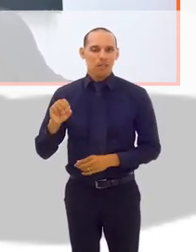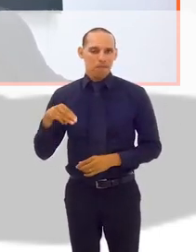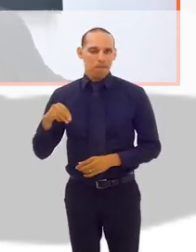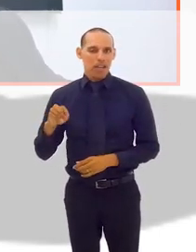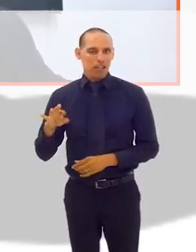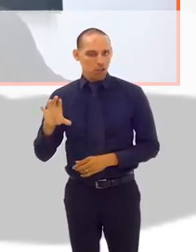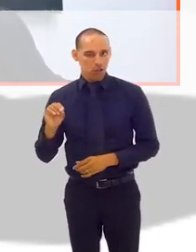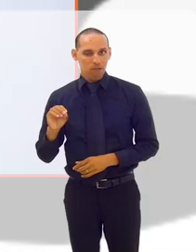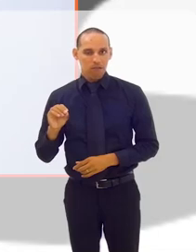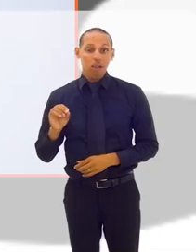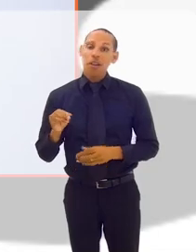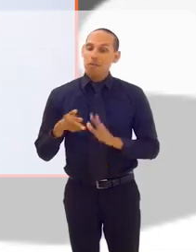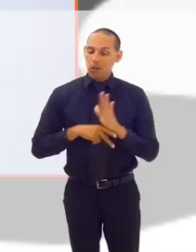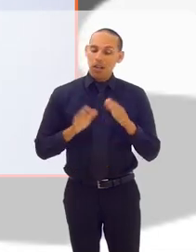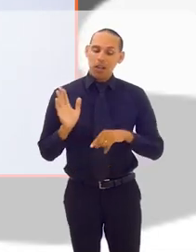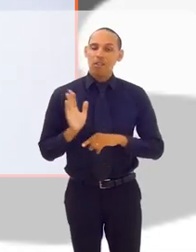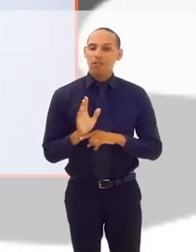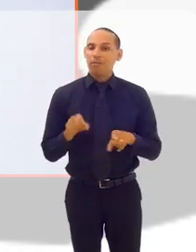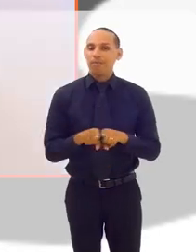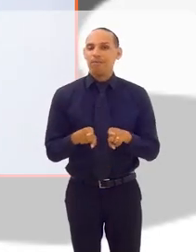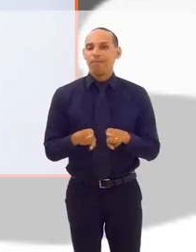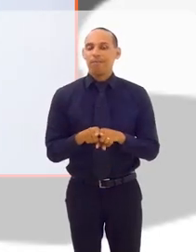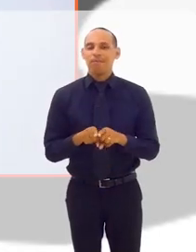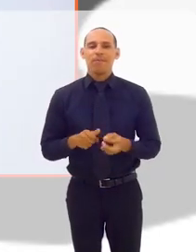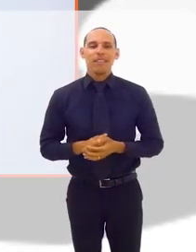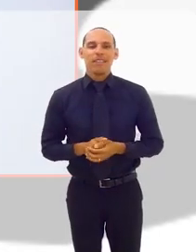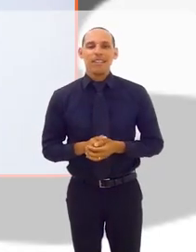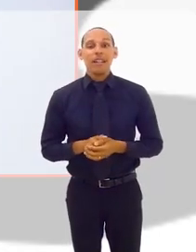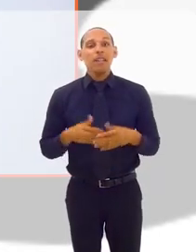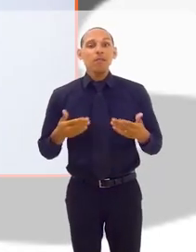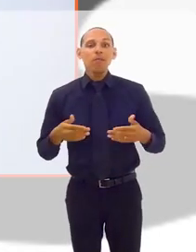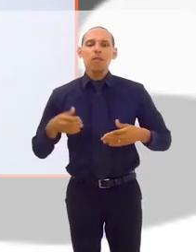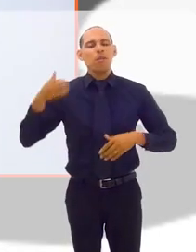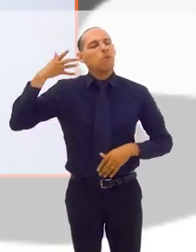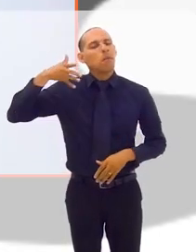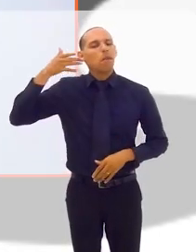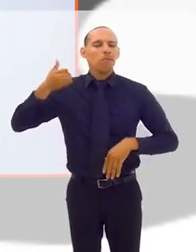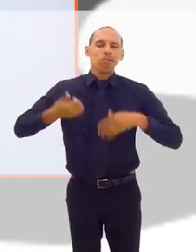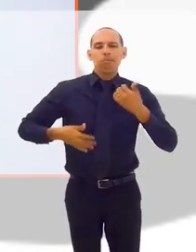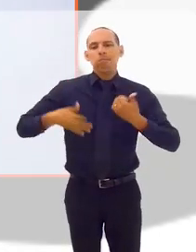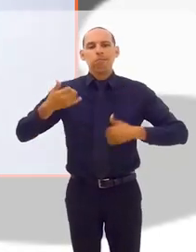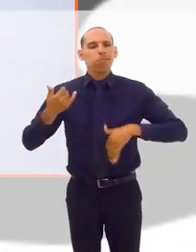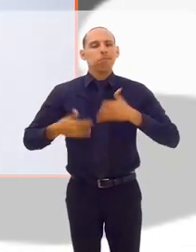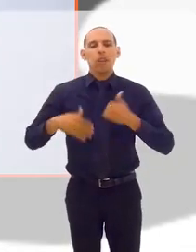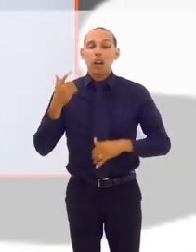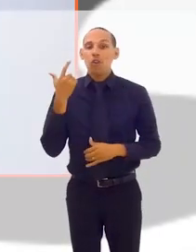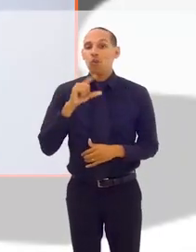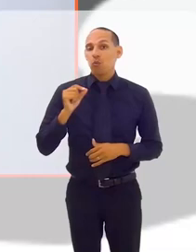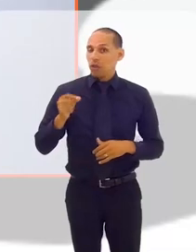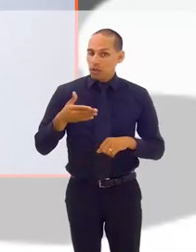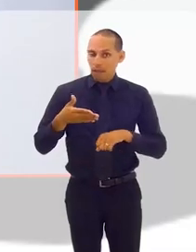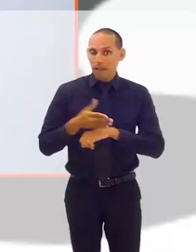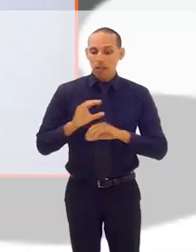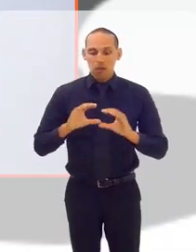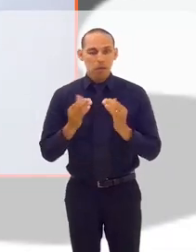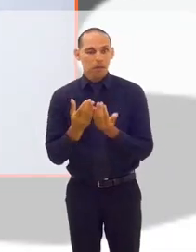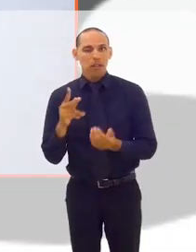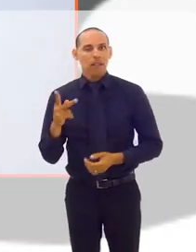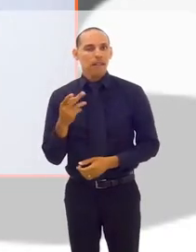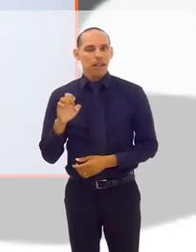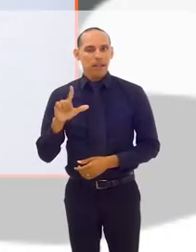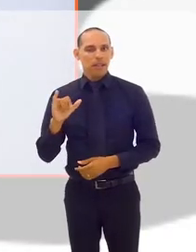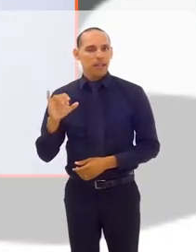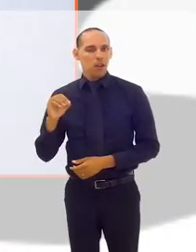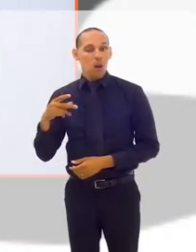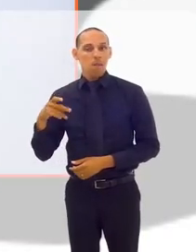cosméticos. O projeto cria essa viabilidade também, né? E lá, discursando, eu fui conseguir ter a inserção na